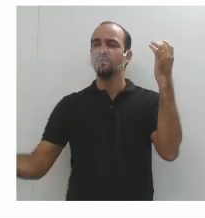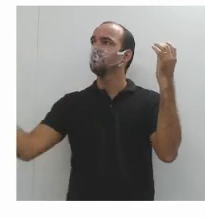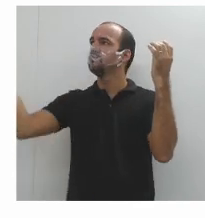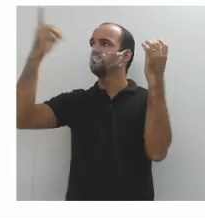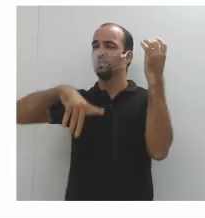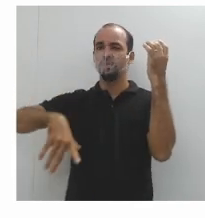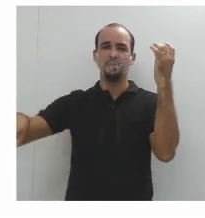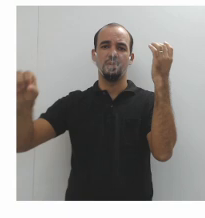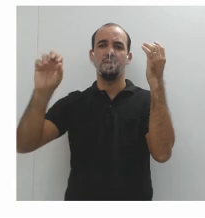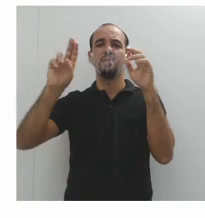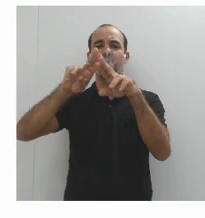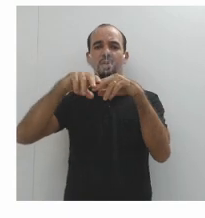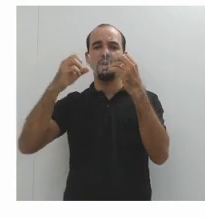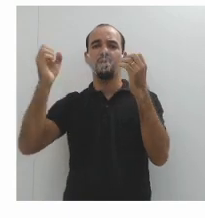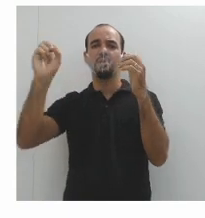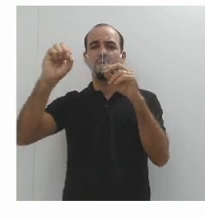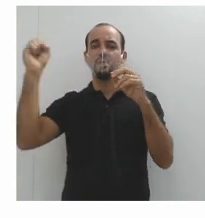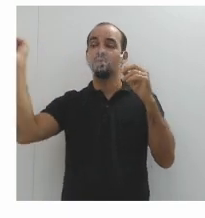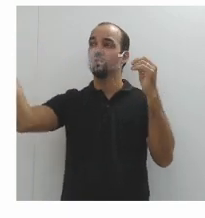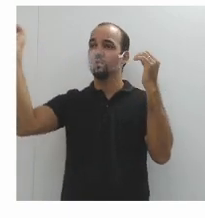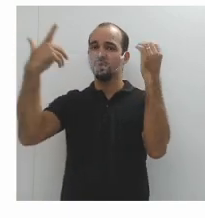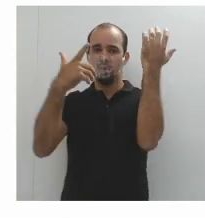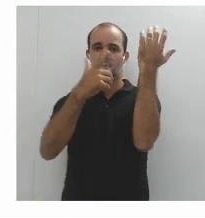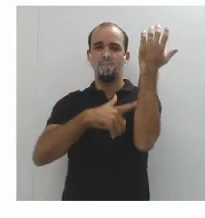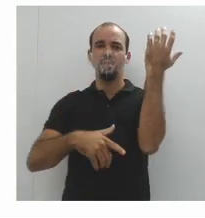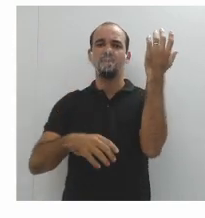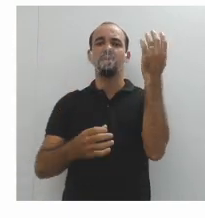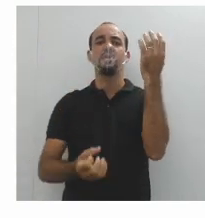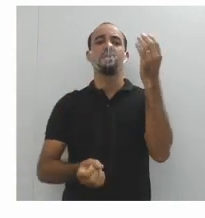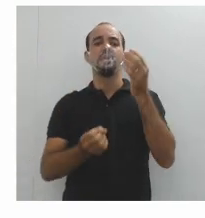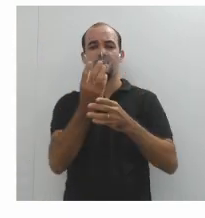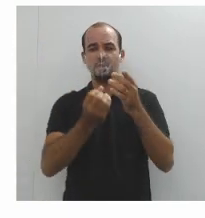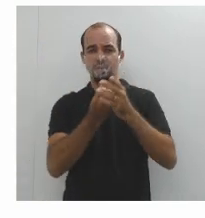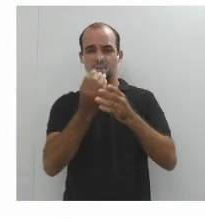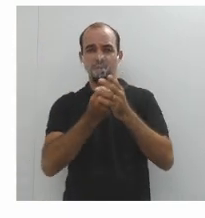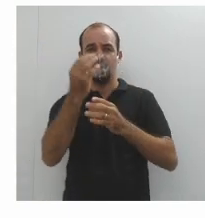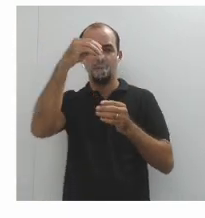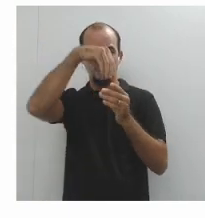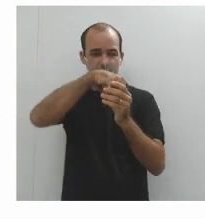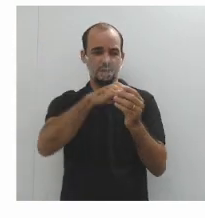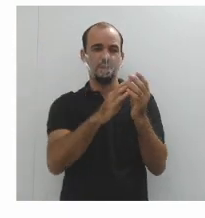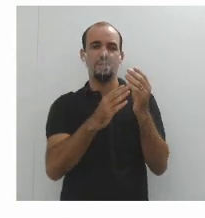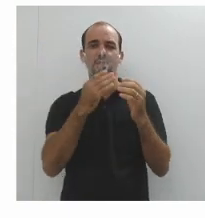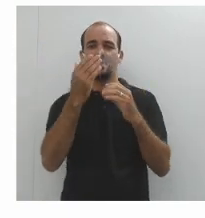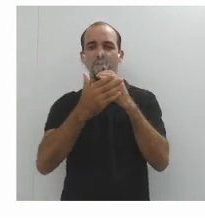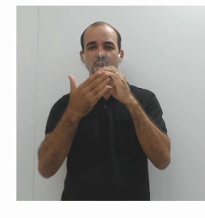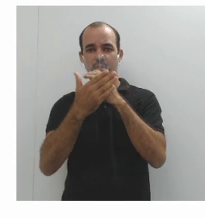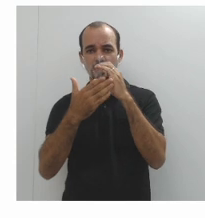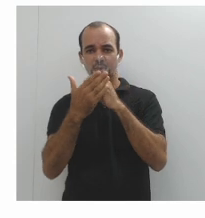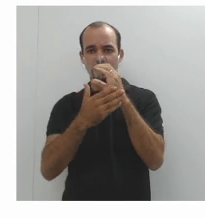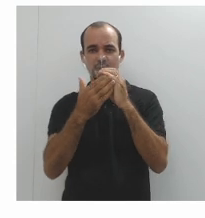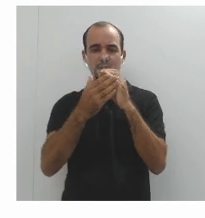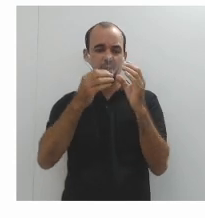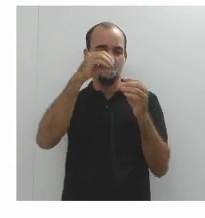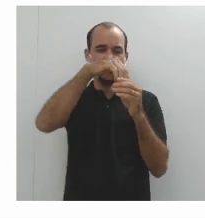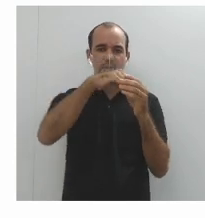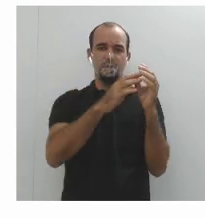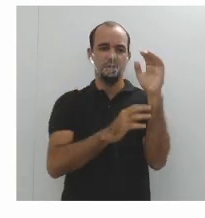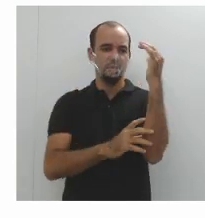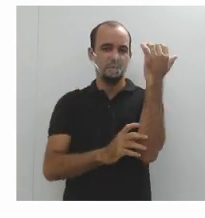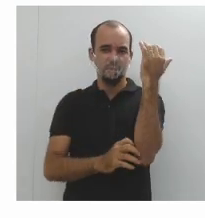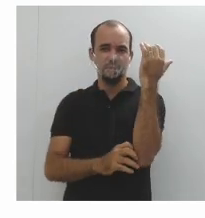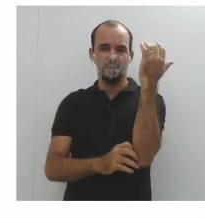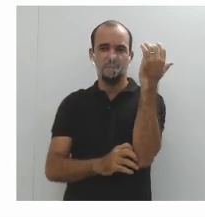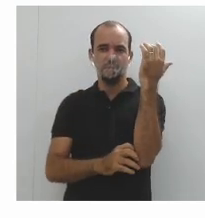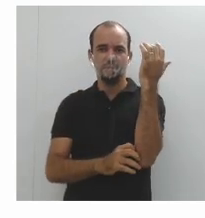que produz carboidratos nas plantas verdes. Na reação geral,